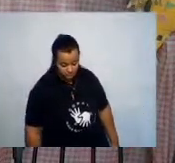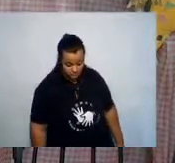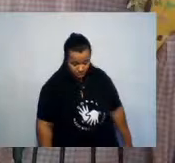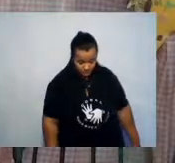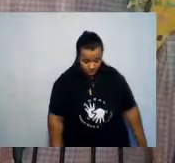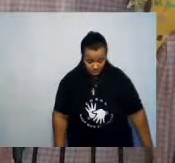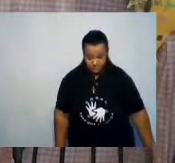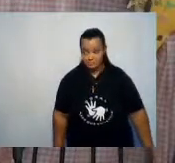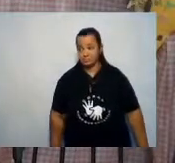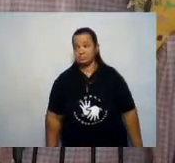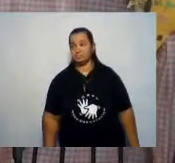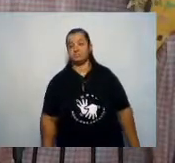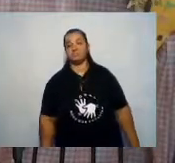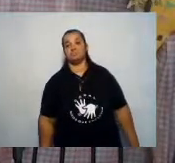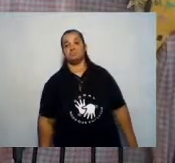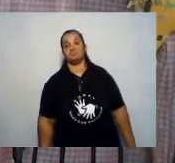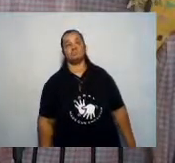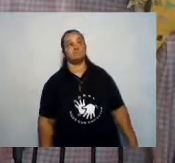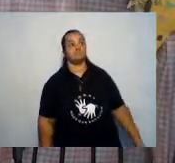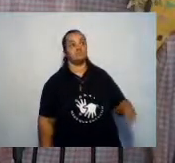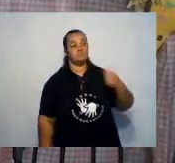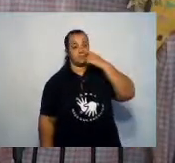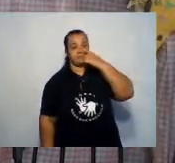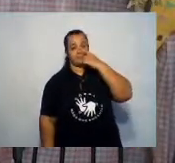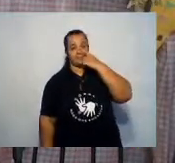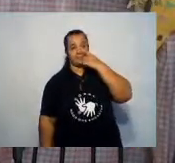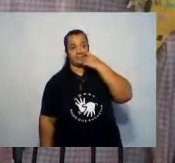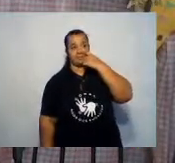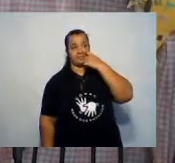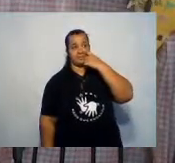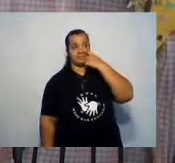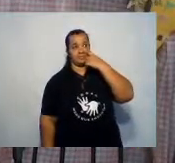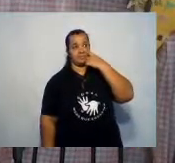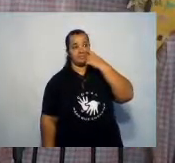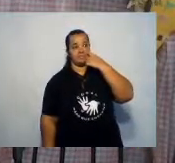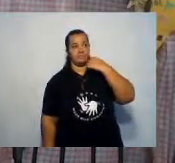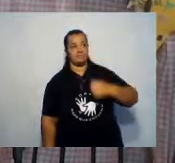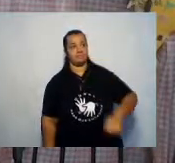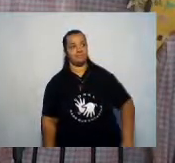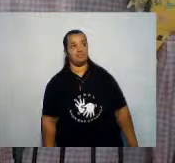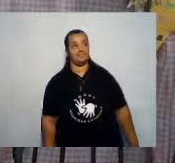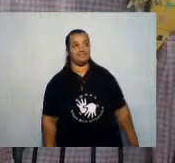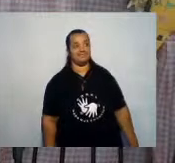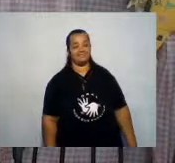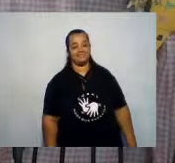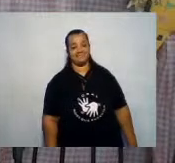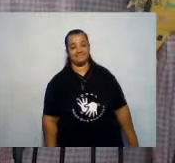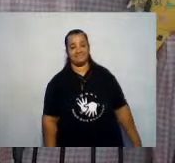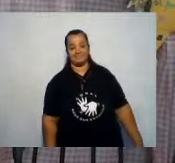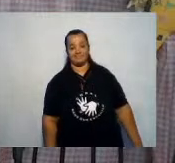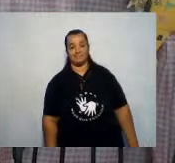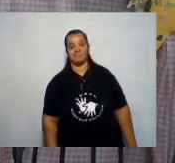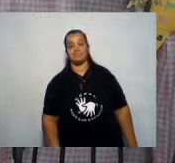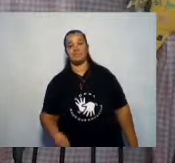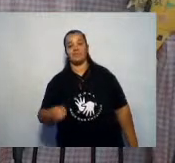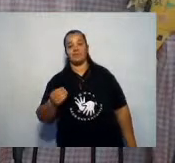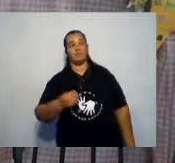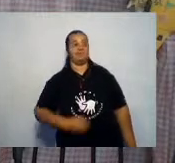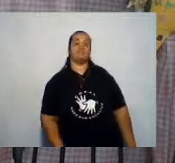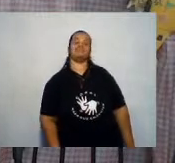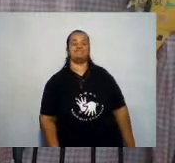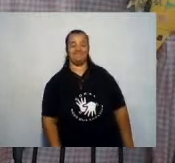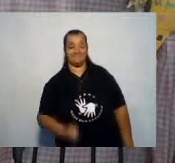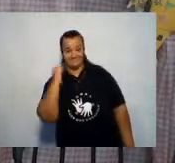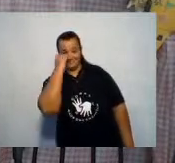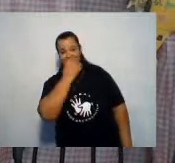mais. Oh, moda boa, é delícia de dançar. Só até levantei, Rafael, aqui porque esquentou. Deu vontade pois de. Pois é. Deixa eu mandar um beijo também para minha